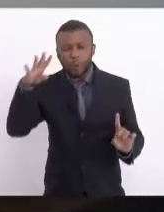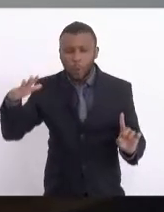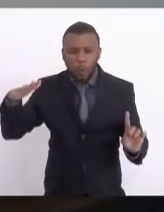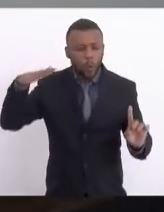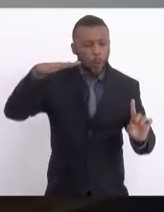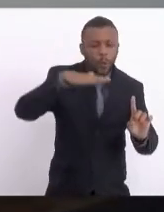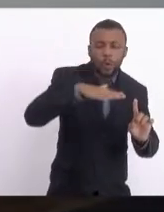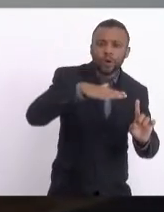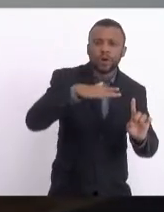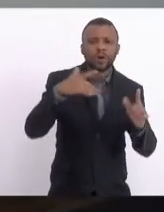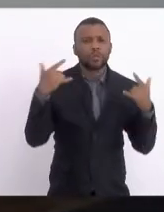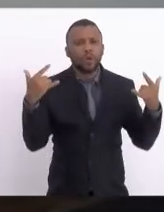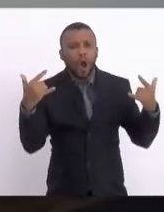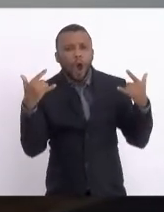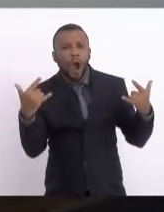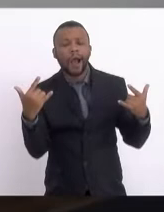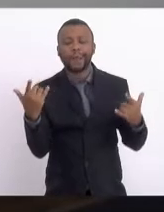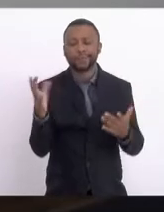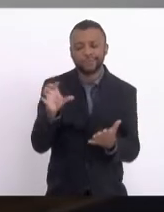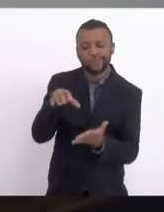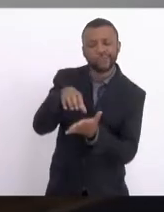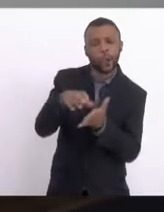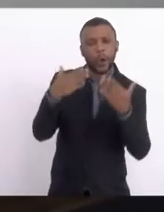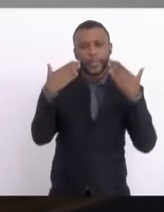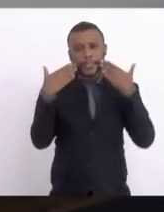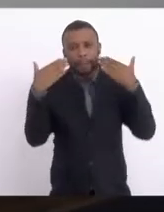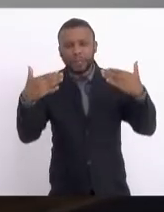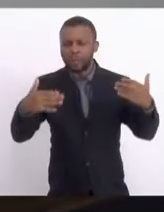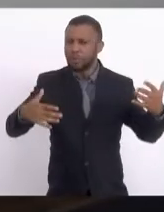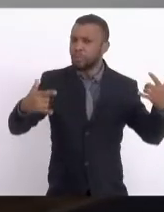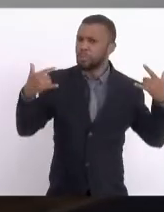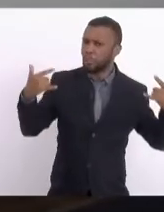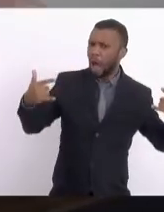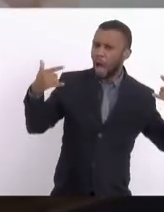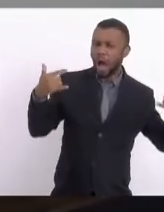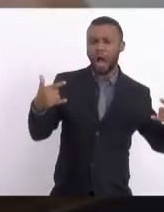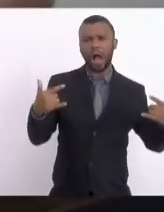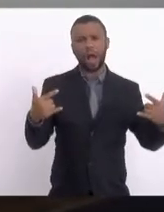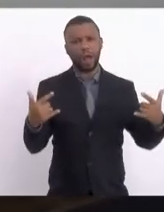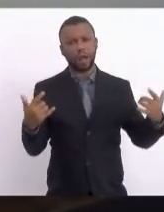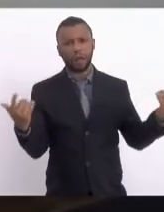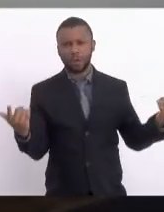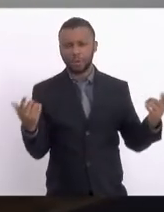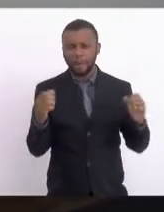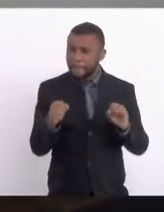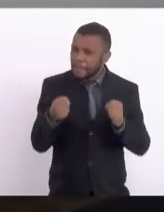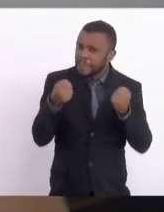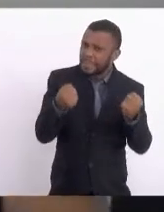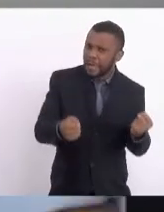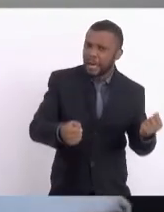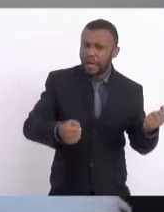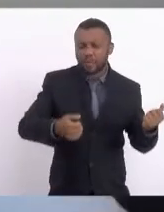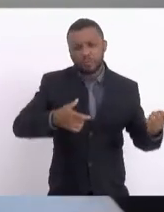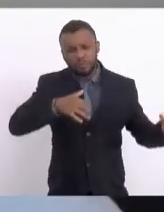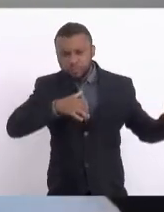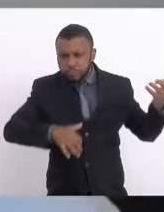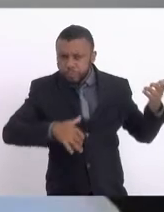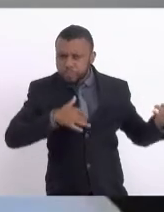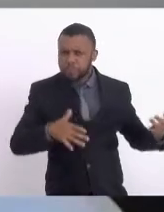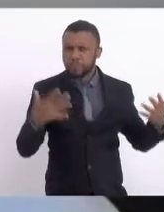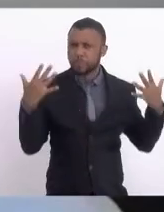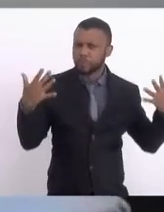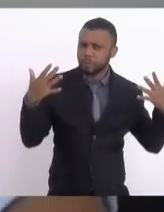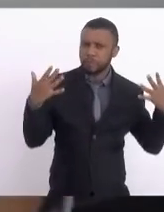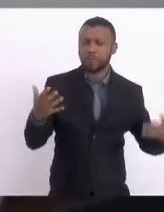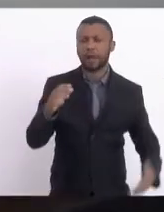aportaram com shows emblemáticos, desde o rock pesado, hard rock, me lembro de